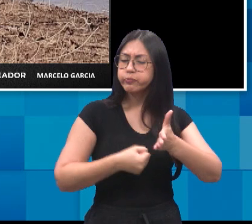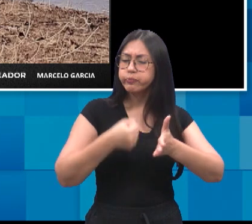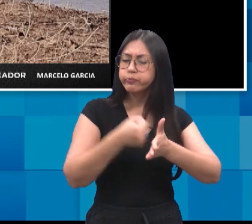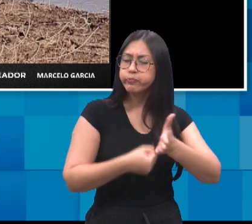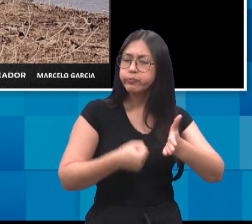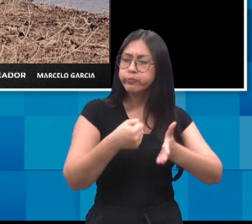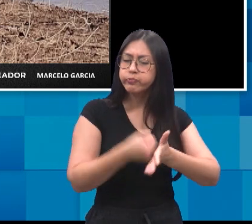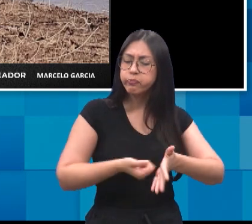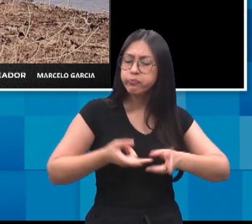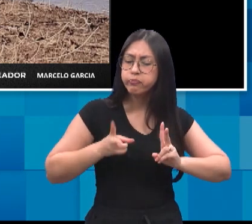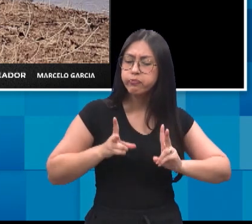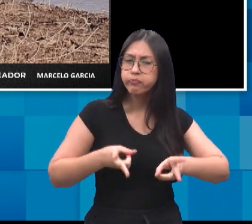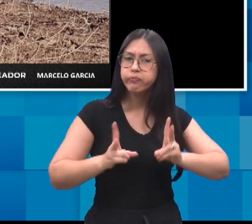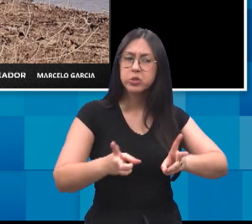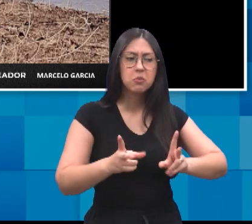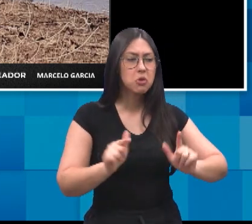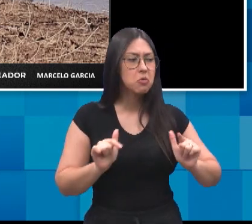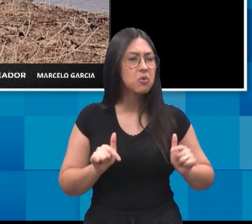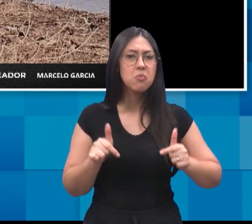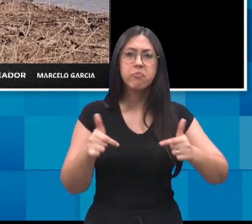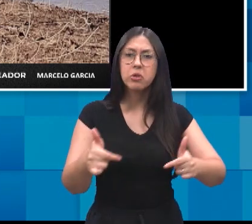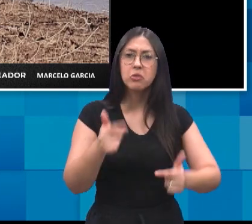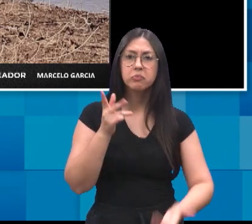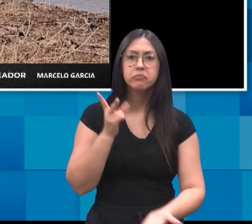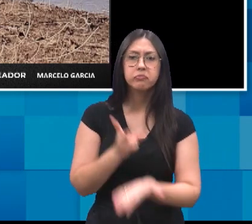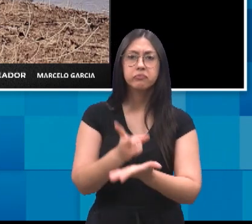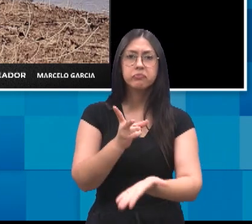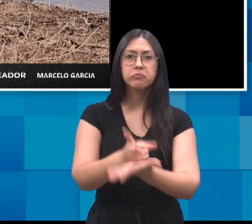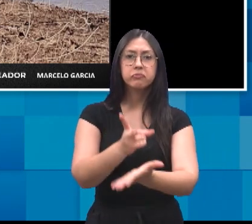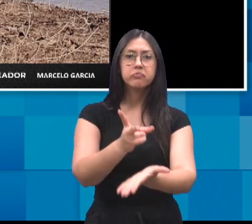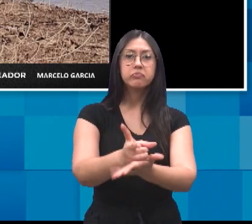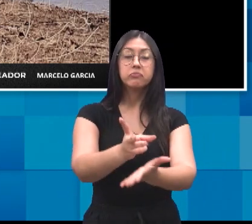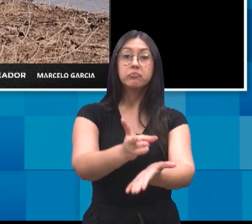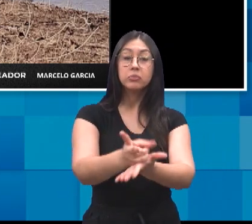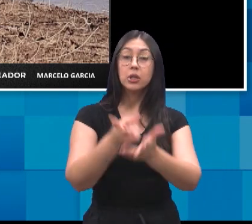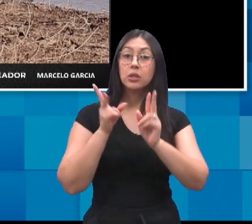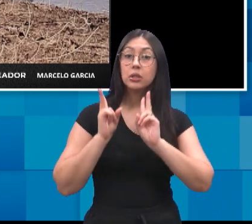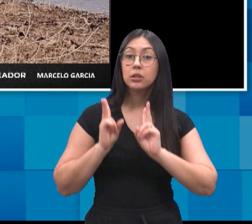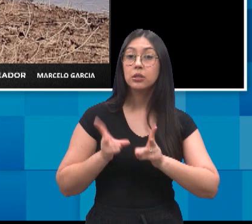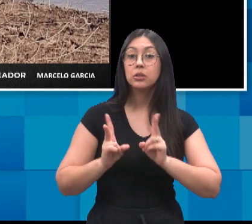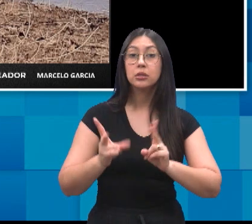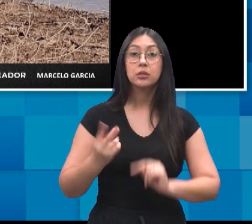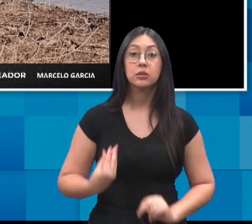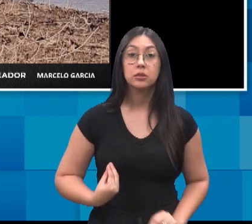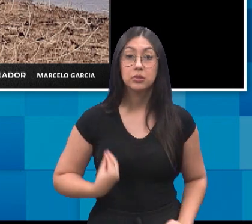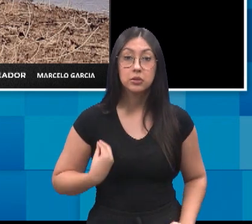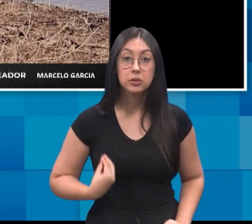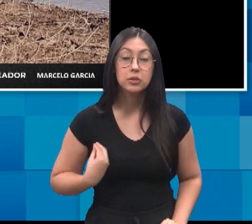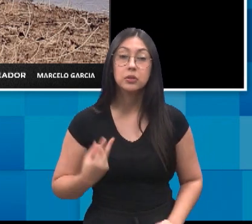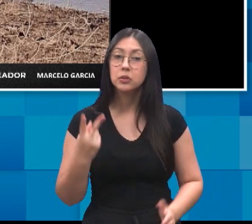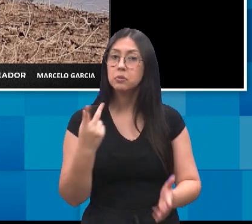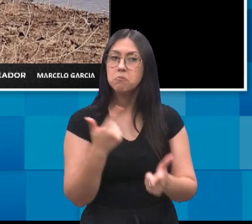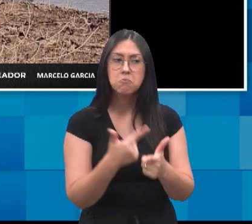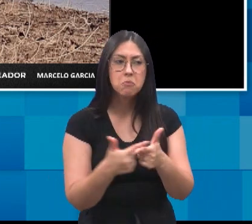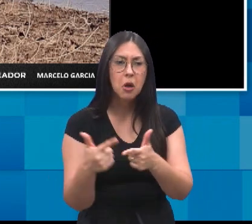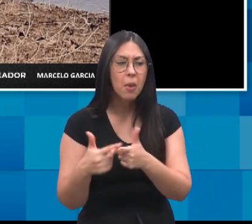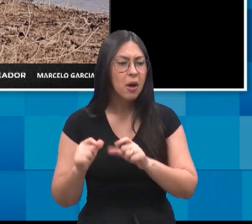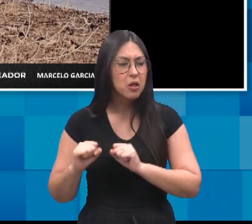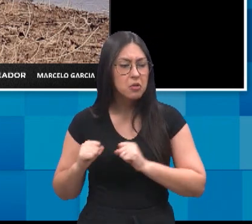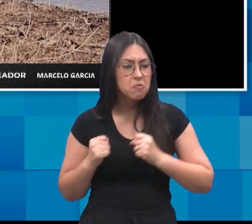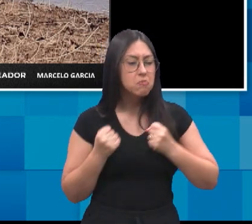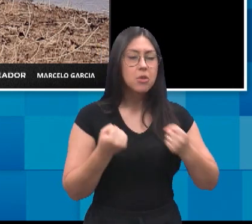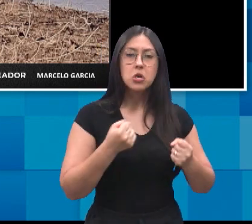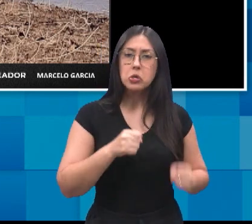as dificuldades o impedirem de seguir em frente. Sempre esteve presente, enfrentando os desafios com coragem e